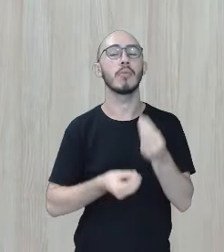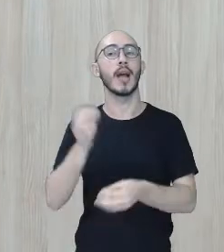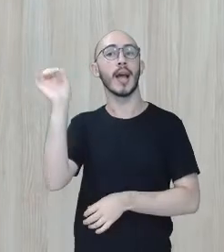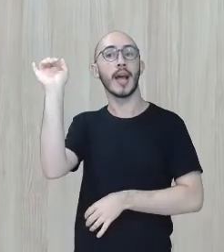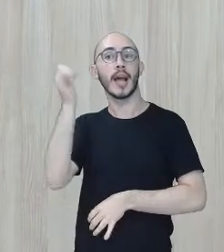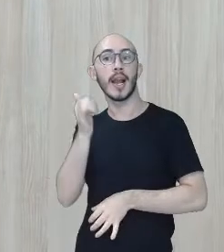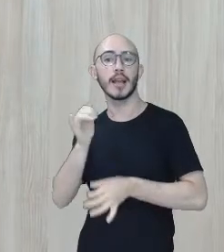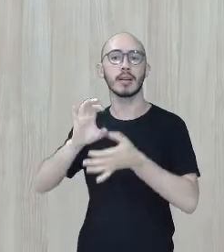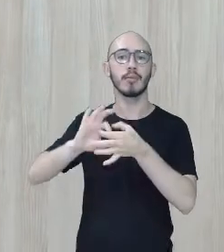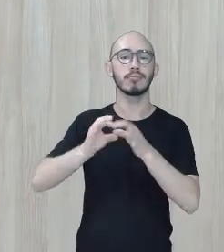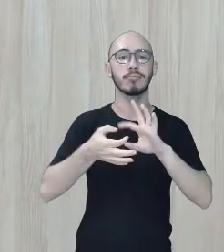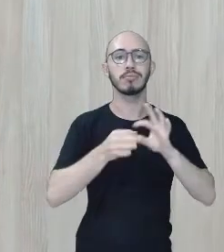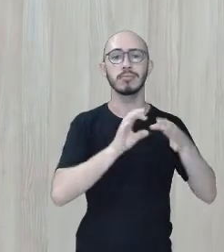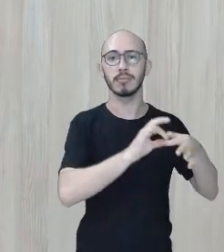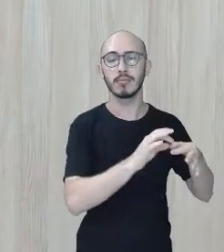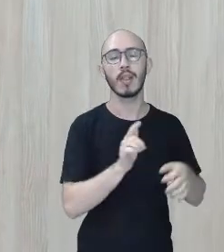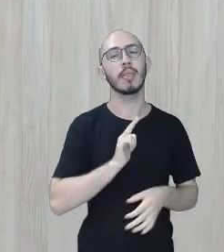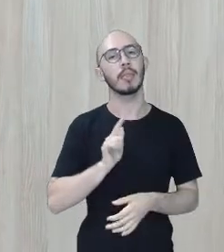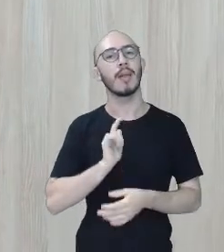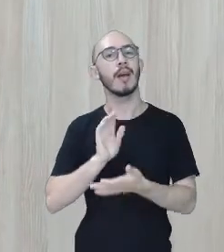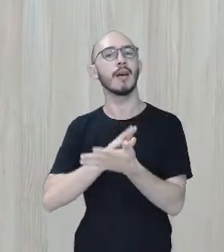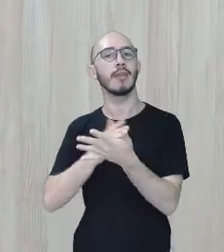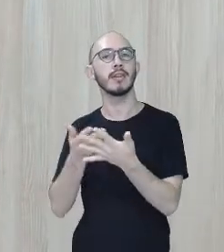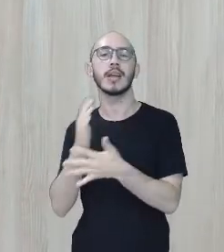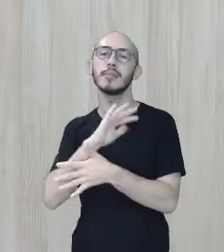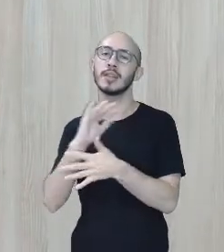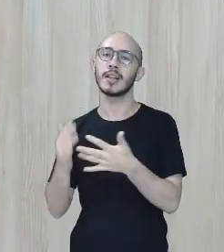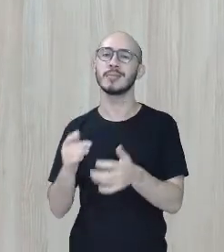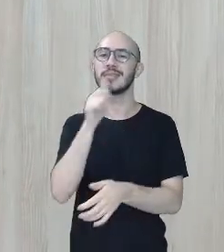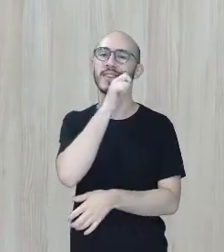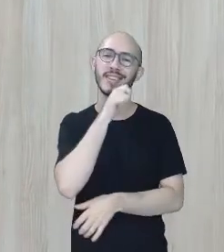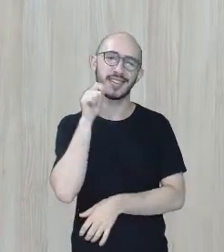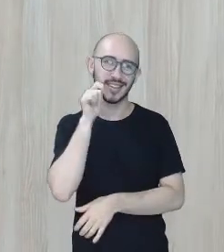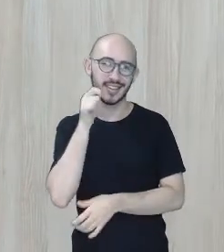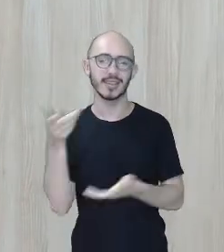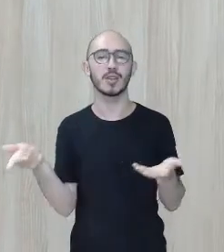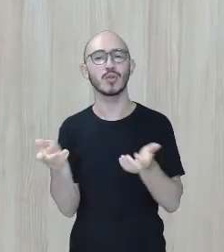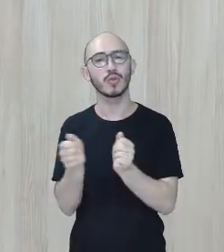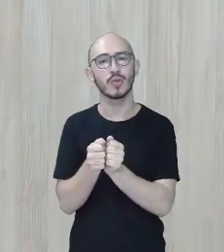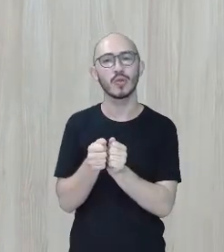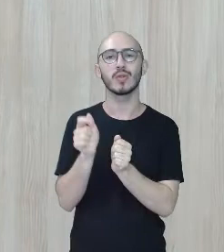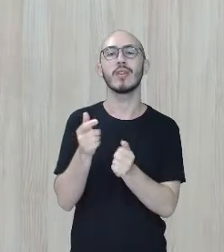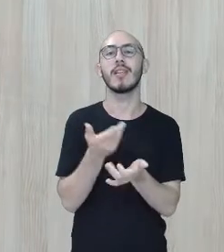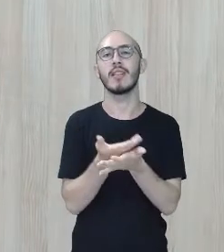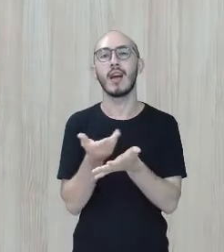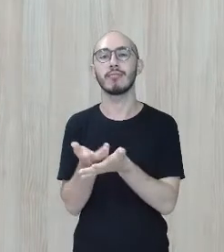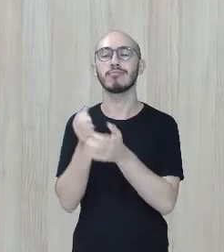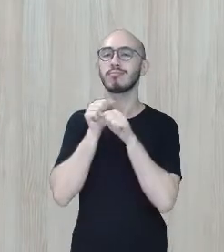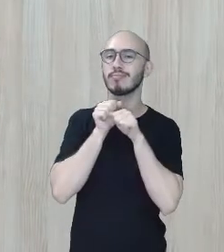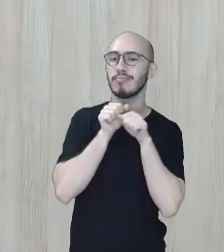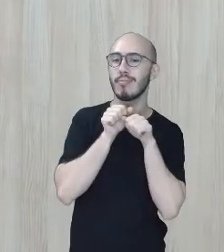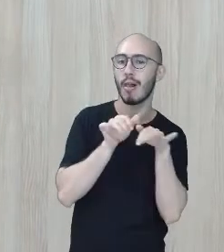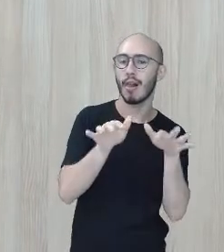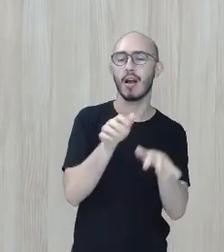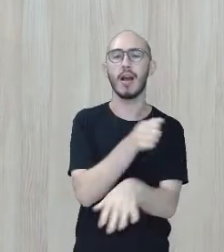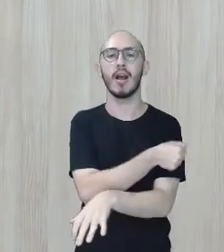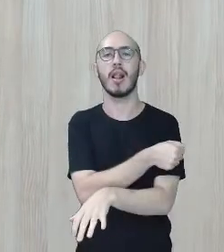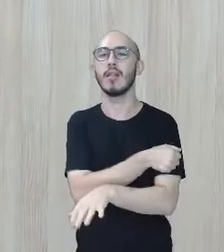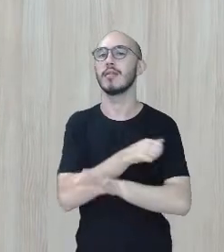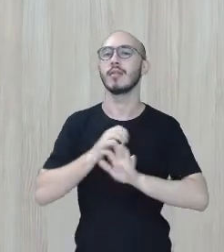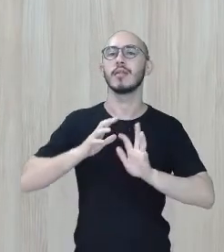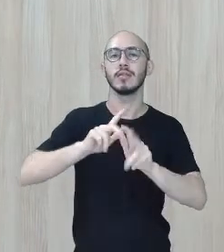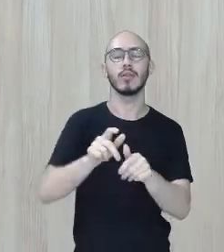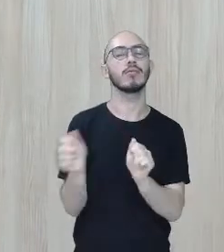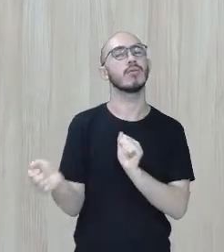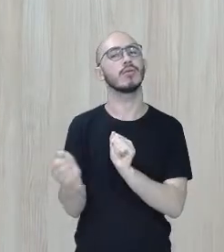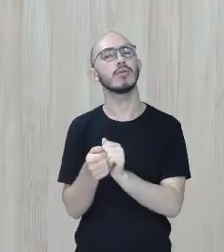elétrica. Estamos aqui com o nosso intérprete de Libras, Anderson, que vai conosco para atingir mais alunos. Tragam a